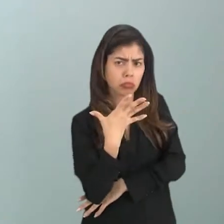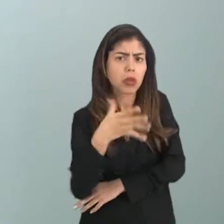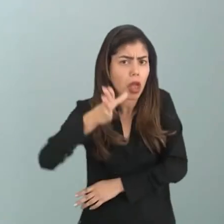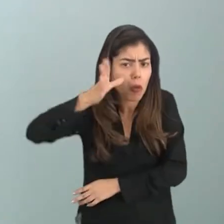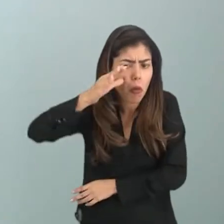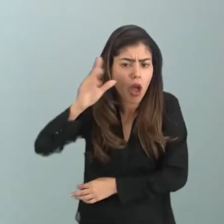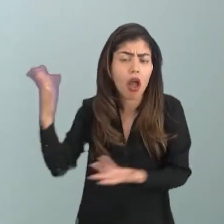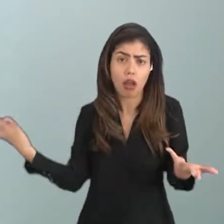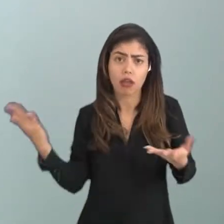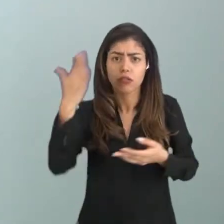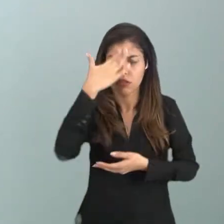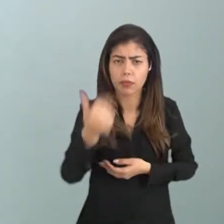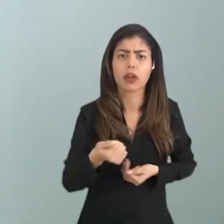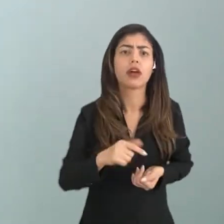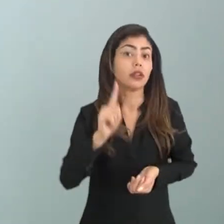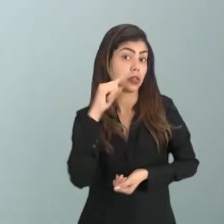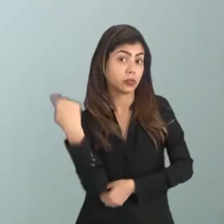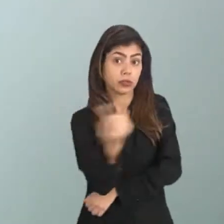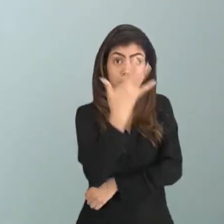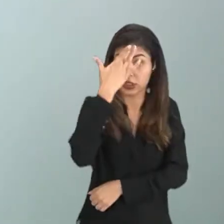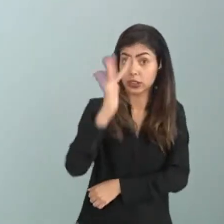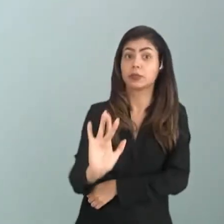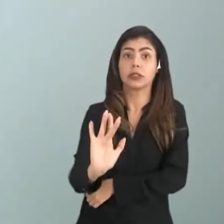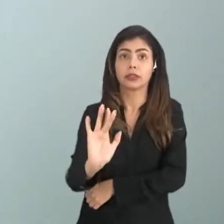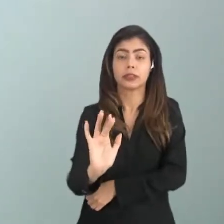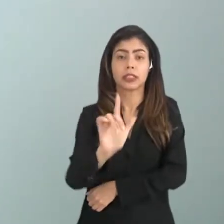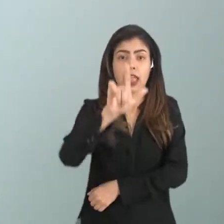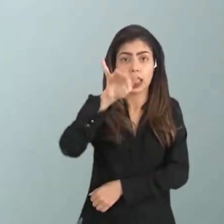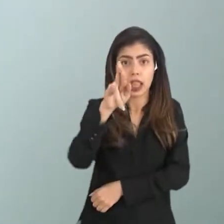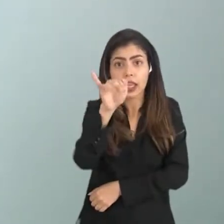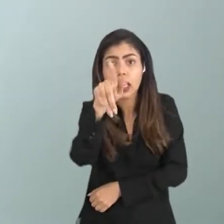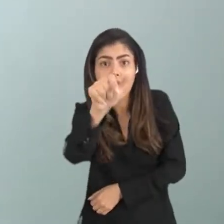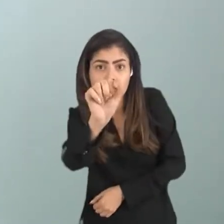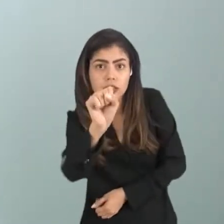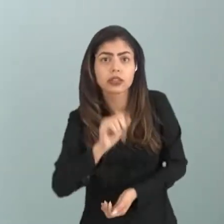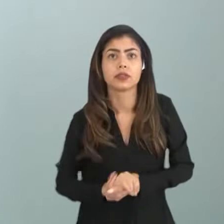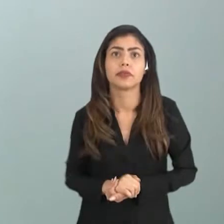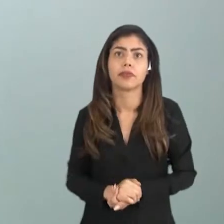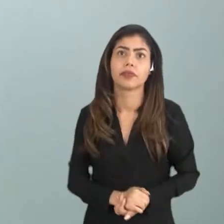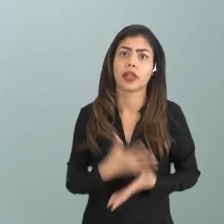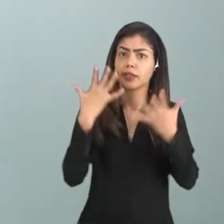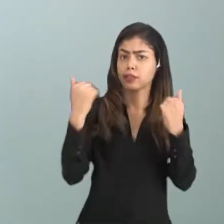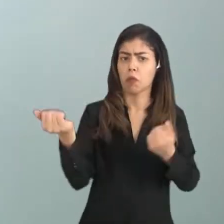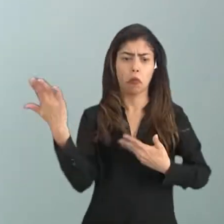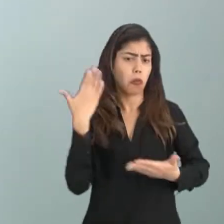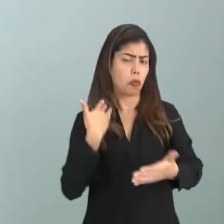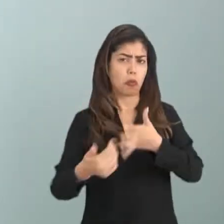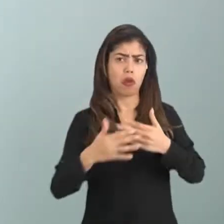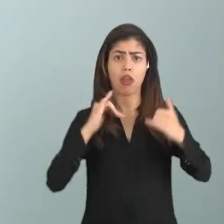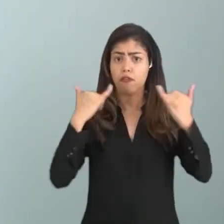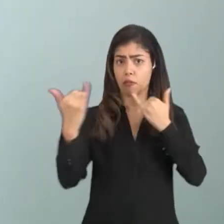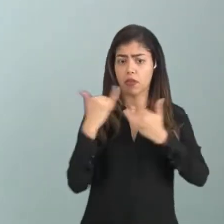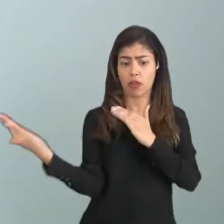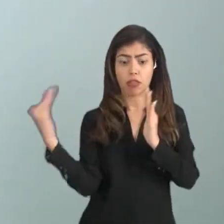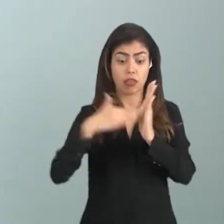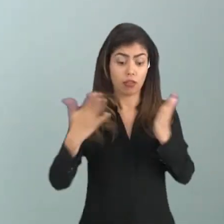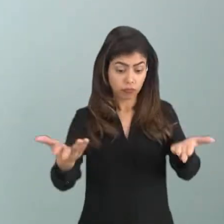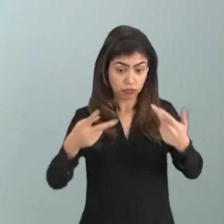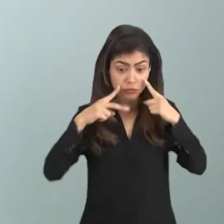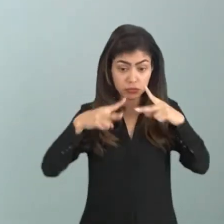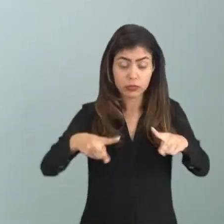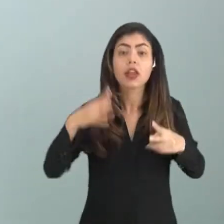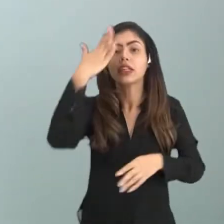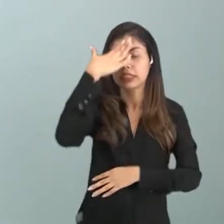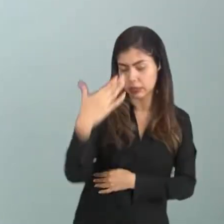a gente não nos tornamos pessoas leigas que aceitamos qualquer informação que veio até nós, né? Então, quando a